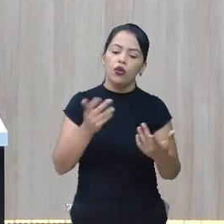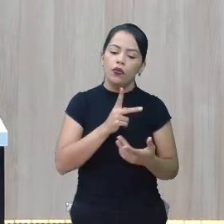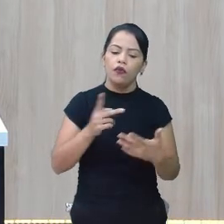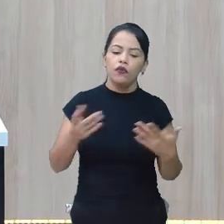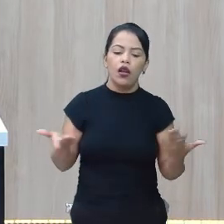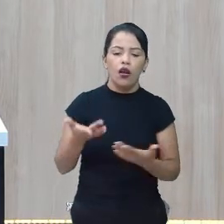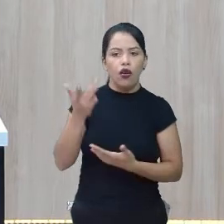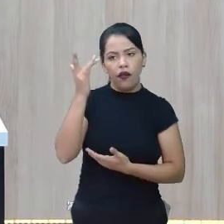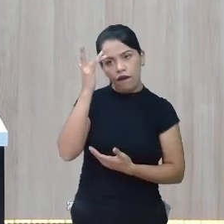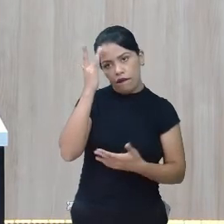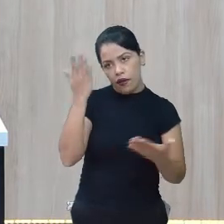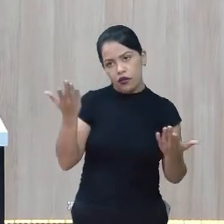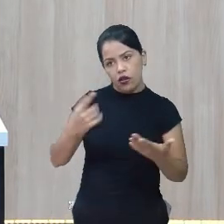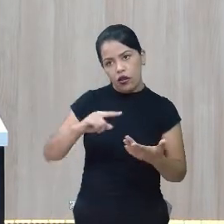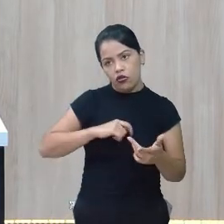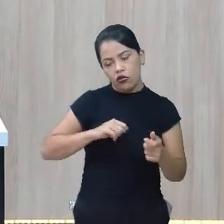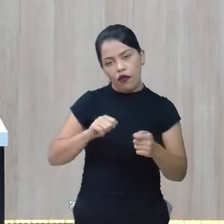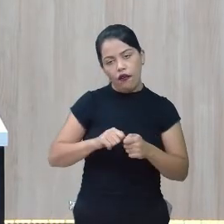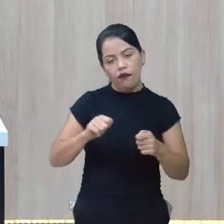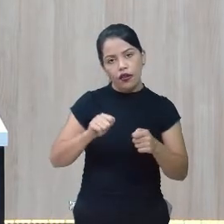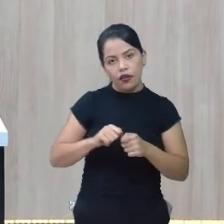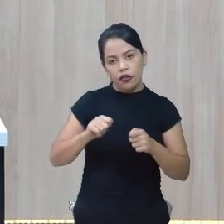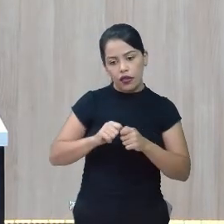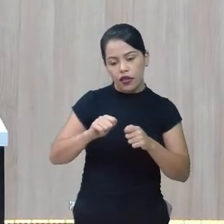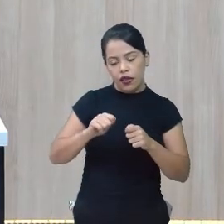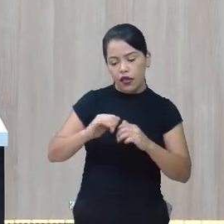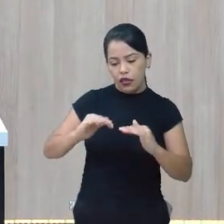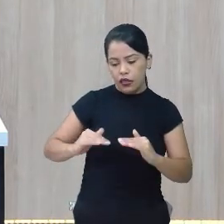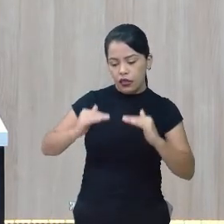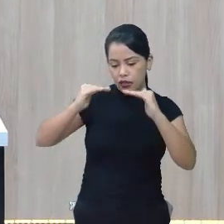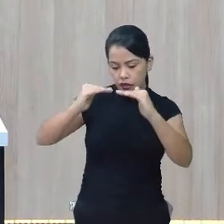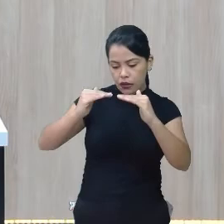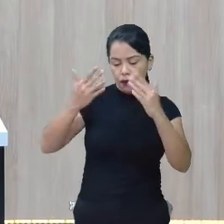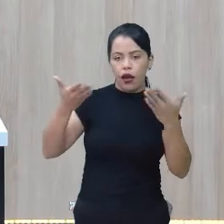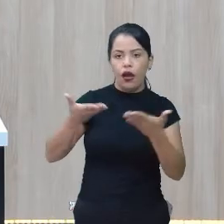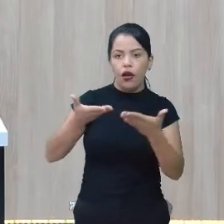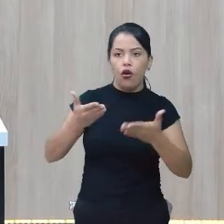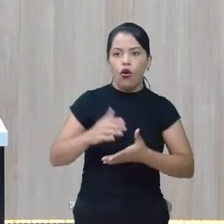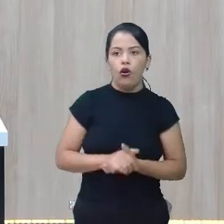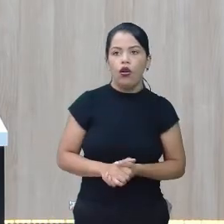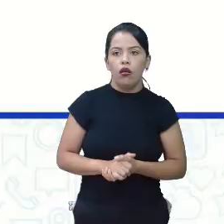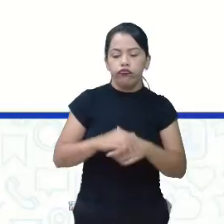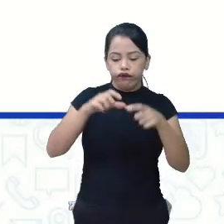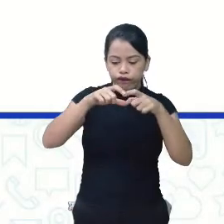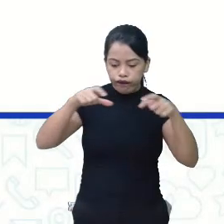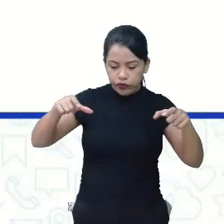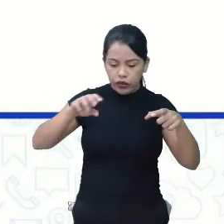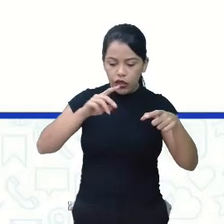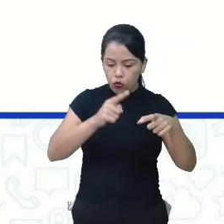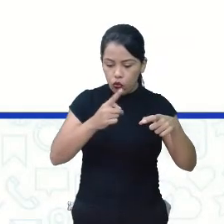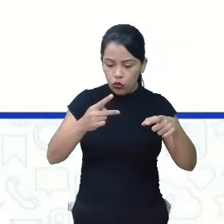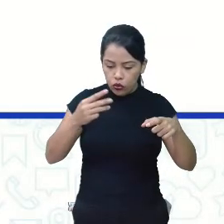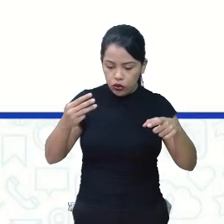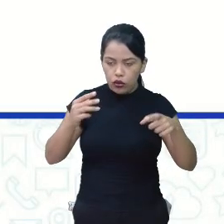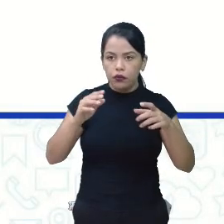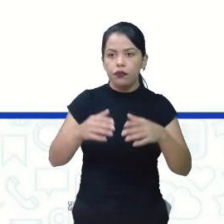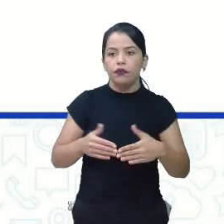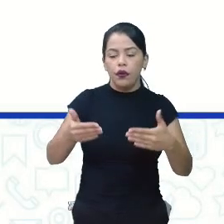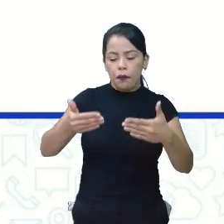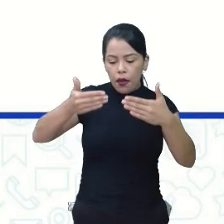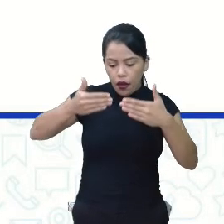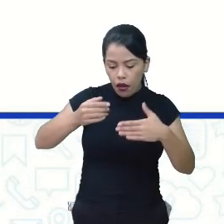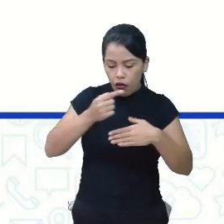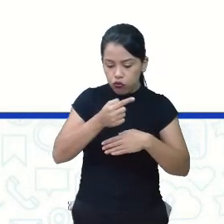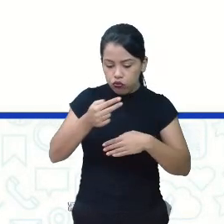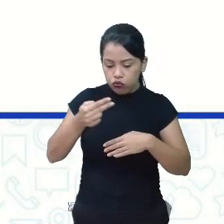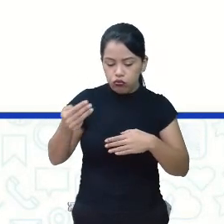linha de cima desse bloco retangular. Então, vamos perceber aí, ó, completei uma. E agora eu vou completar a